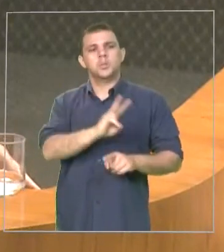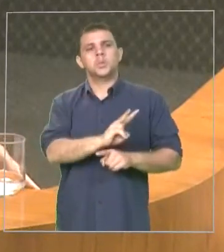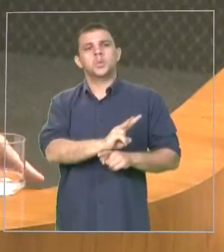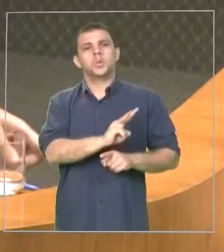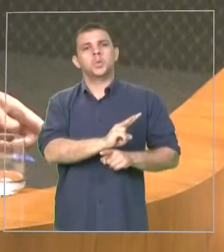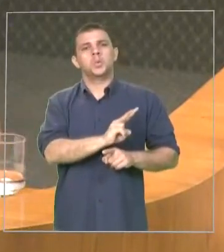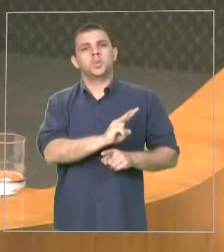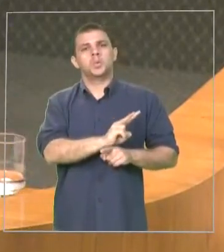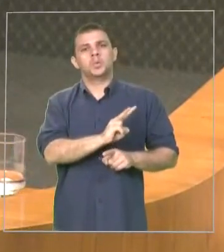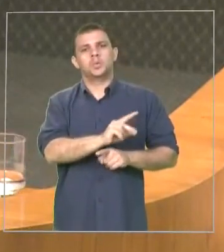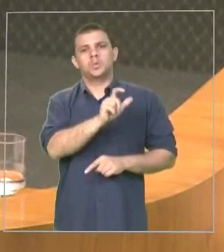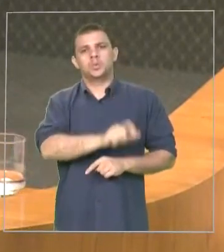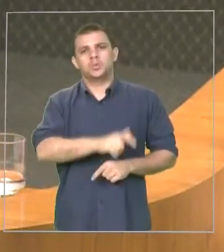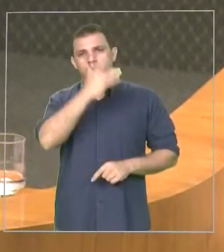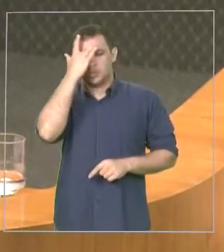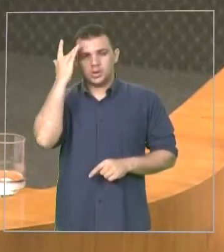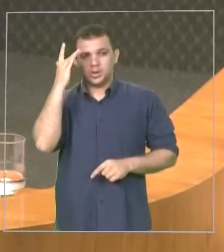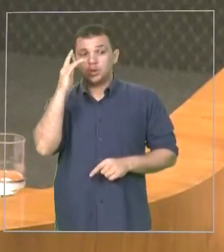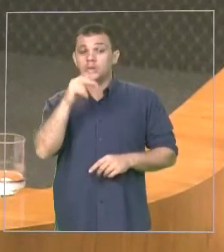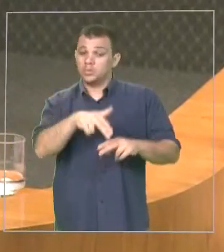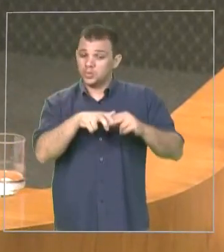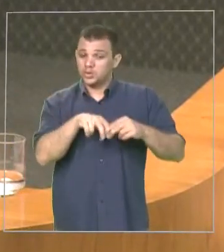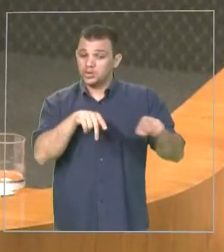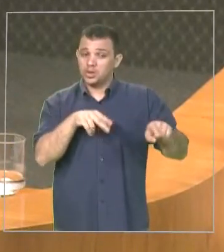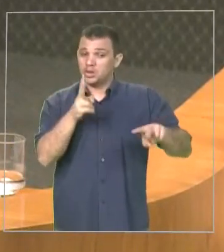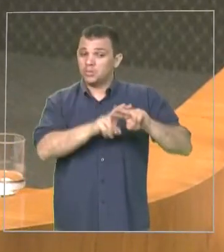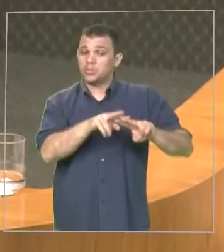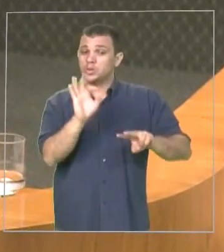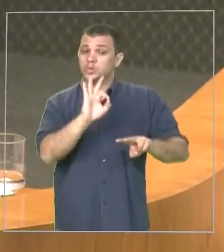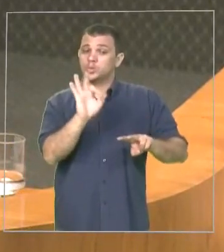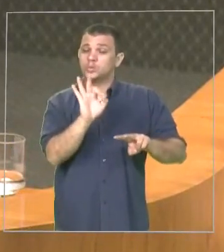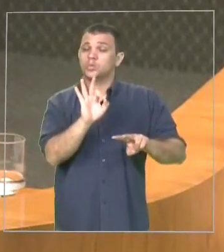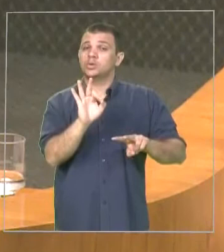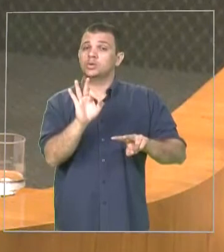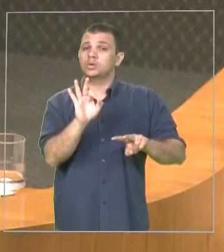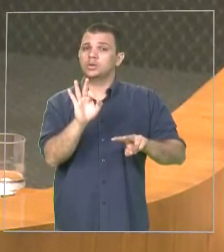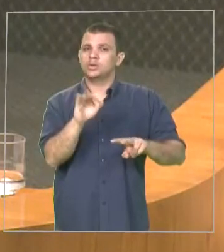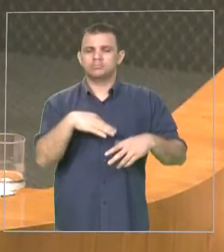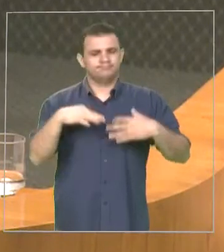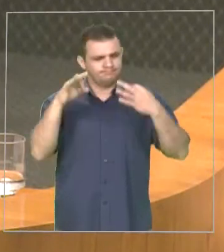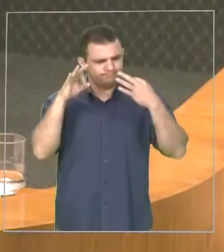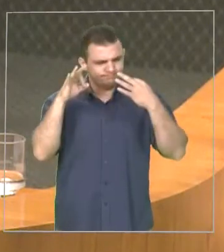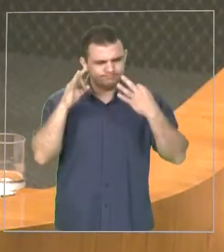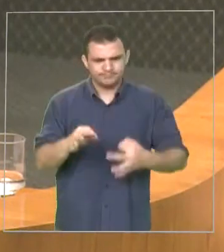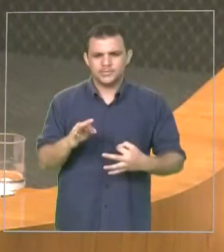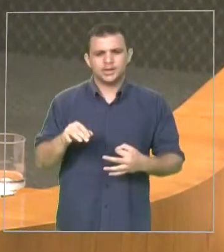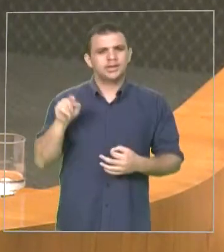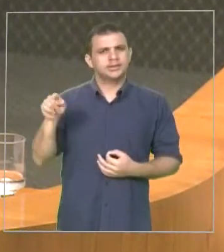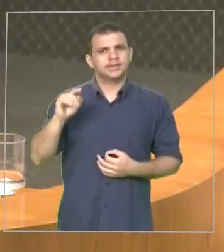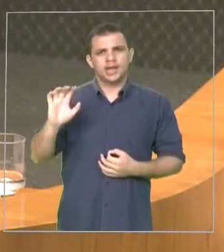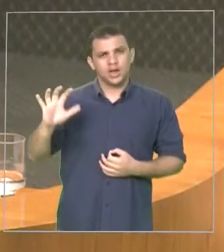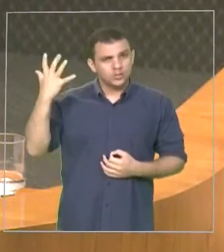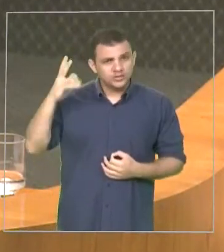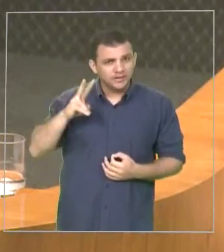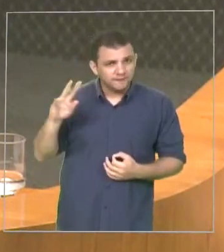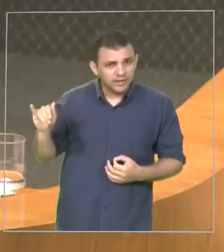fulano, e por isso que fulano não foi preso. Isso, eu tenho certeza que isso jamais acontecerá, deputado